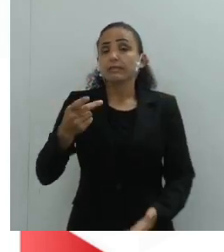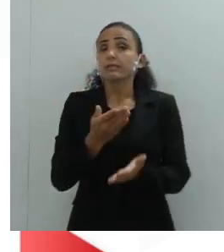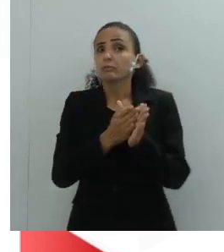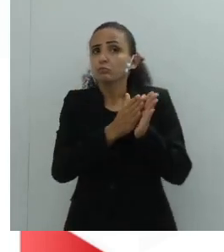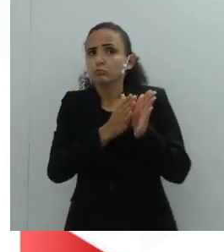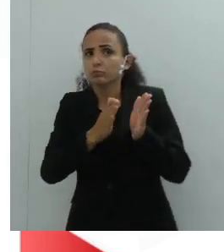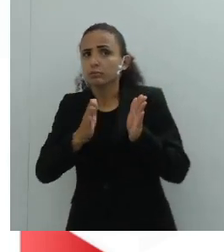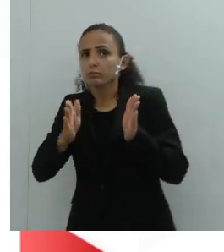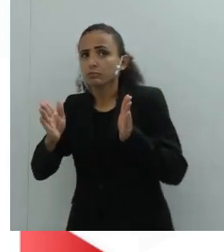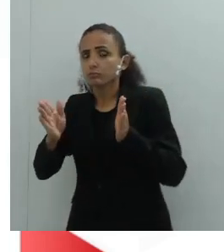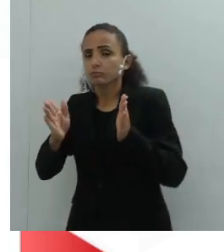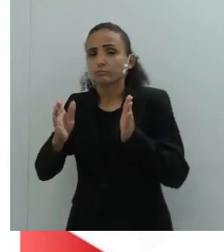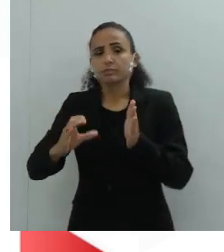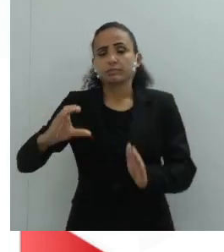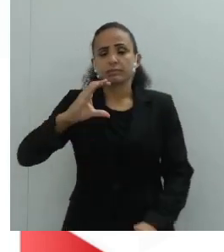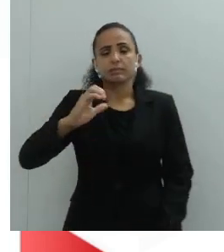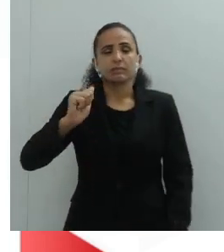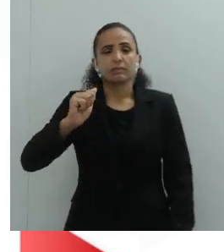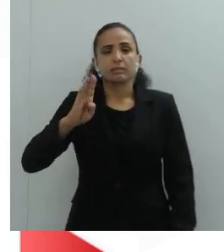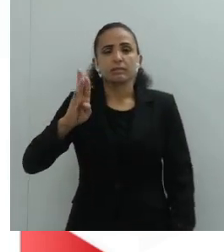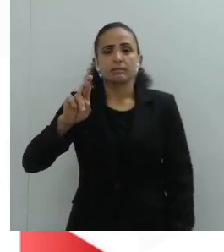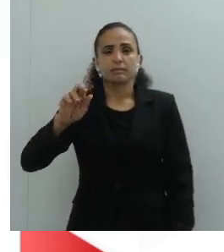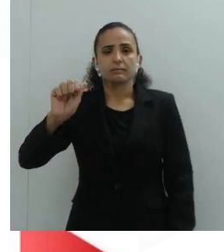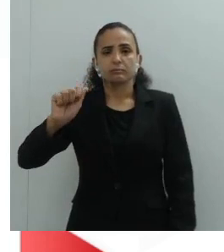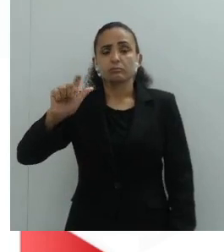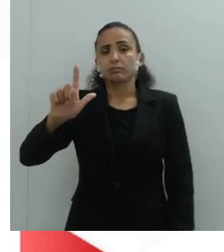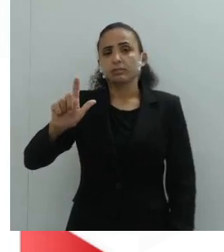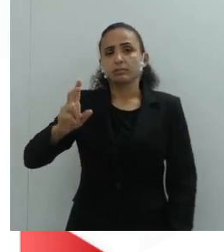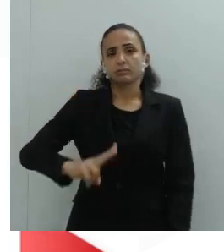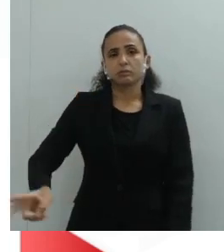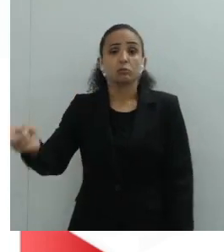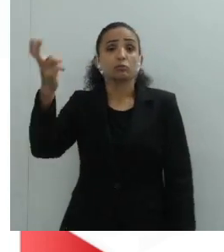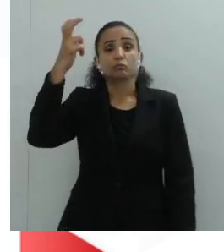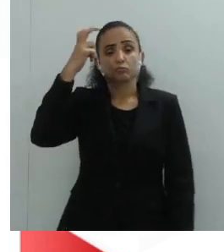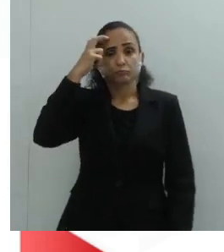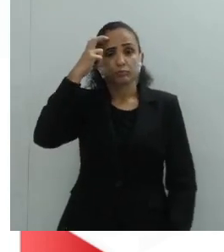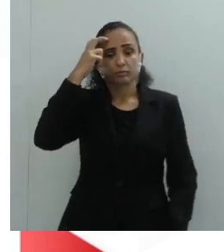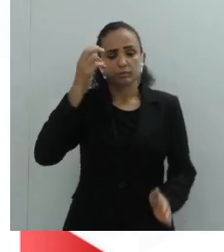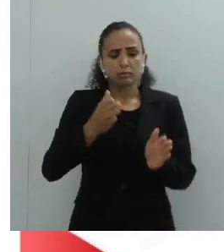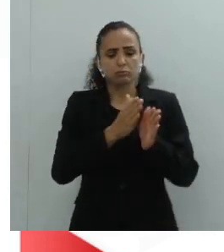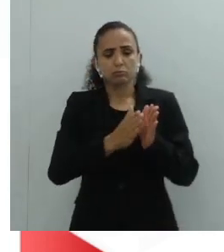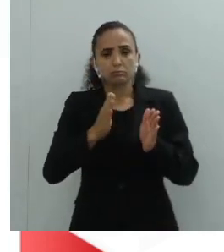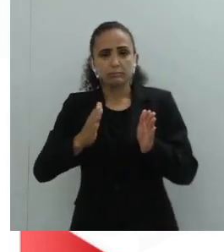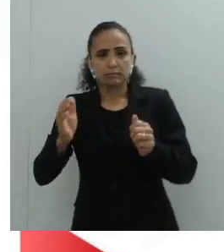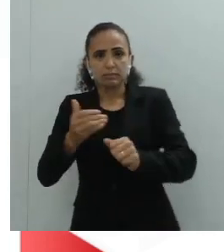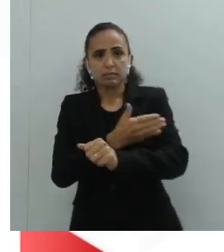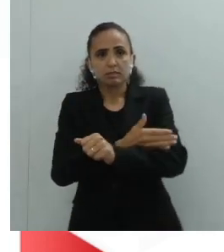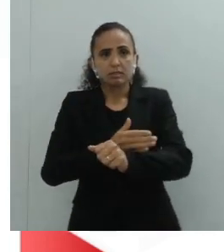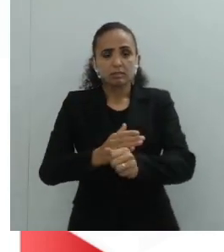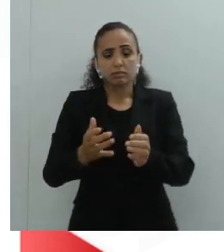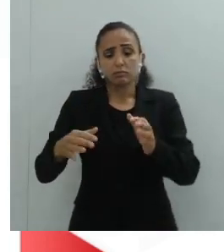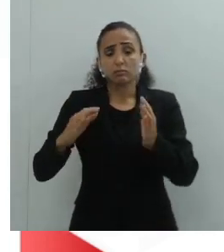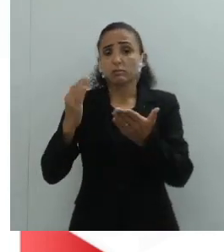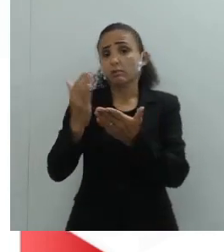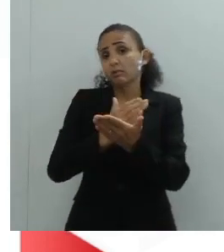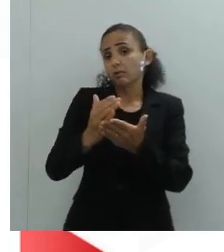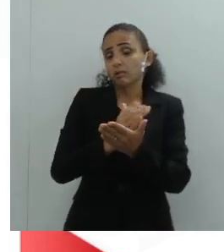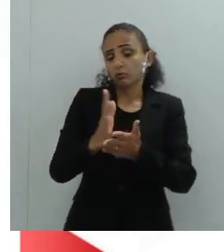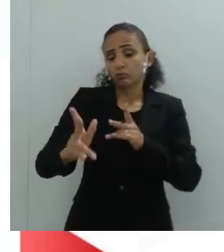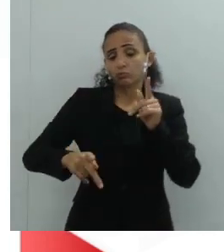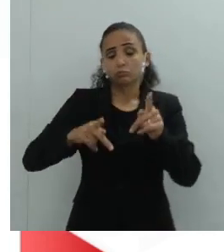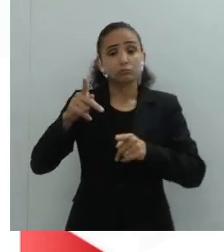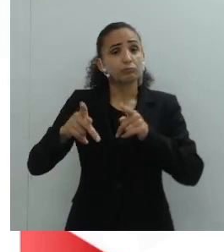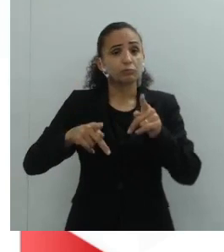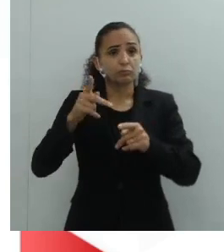pré-cabraliano, né? Ou seja, de Cabral. Entre outras culturas pré-colombianas, podemos encontrar os incas, os astecas, os